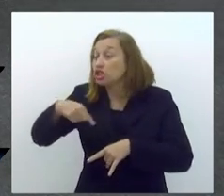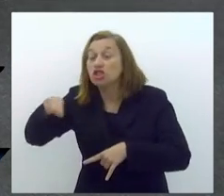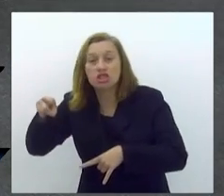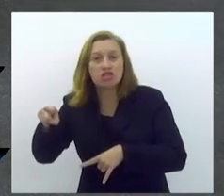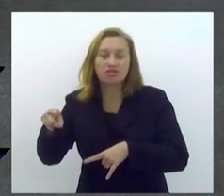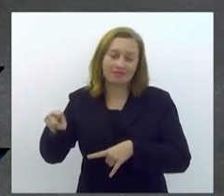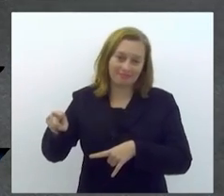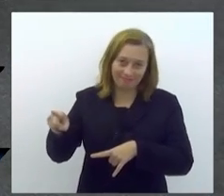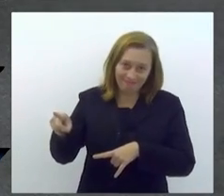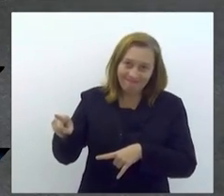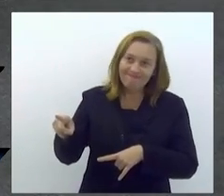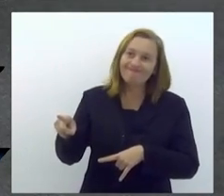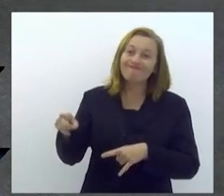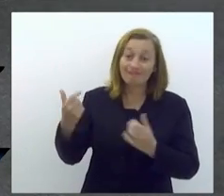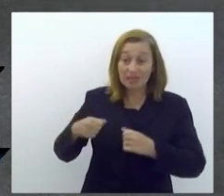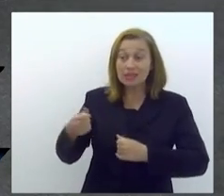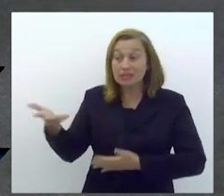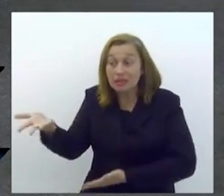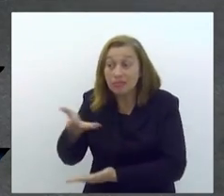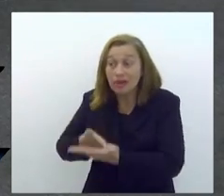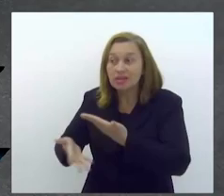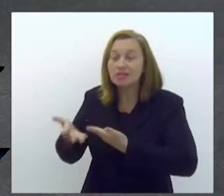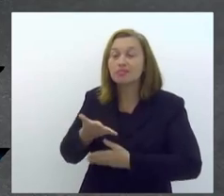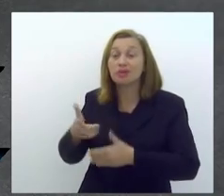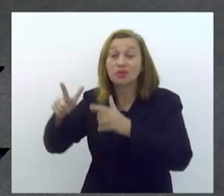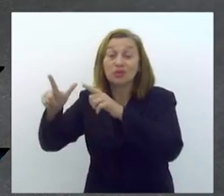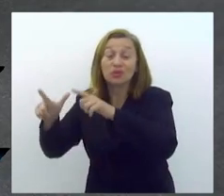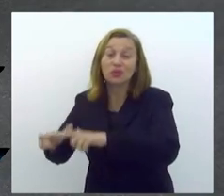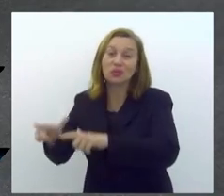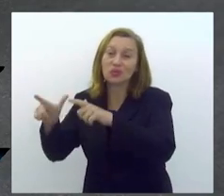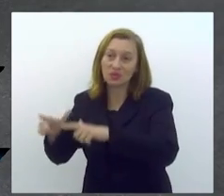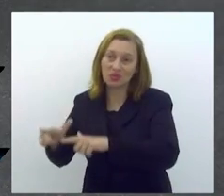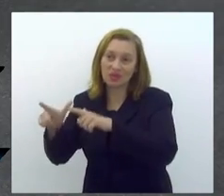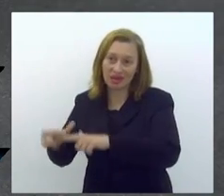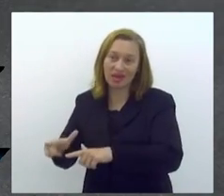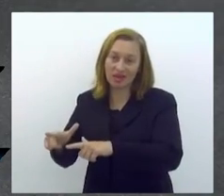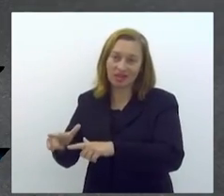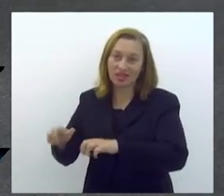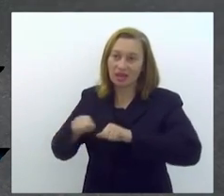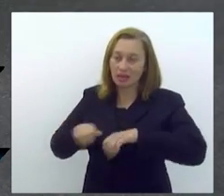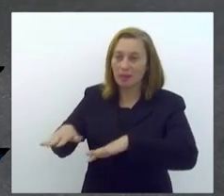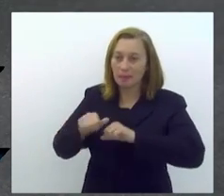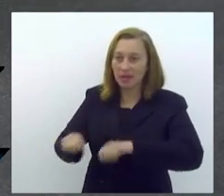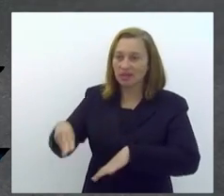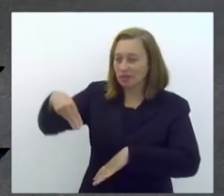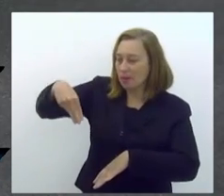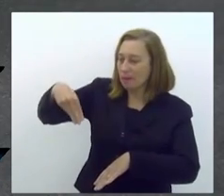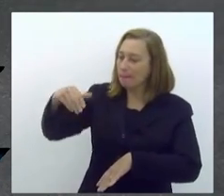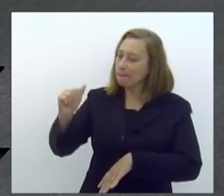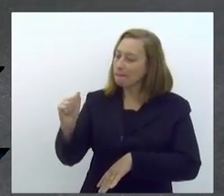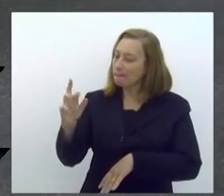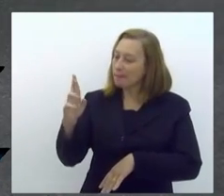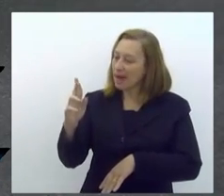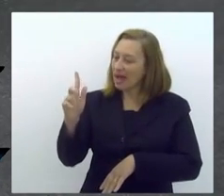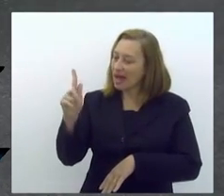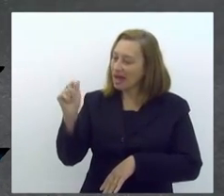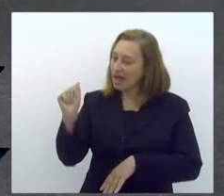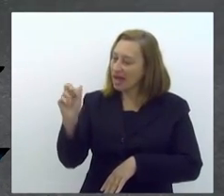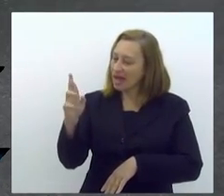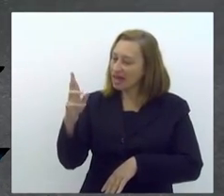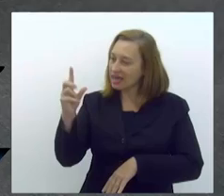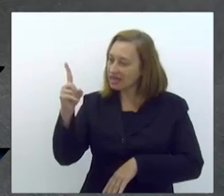prestigiar de participar de fortalecer a agenda da Marcha das Margaridas que são